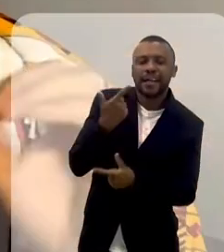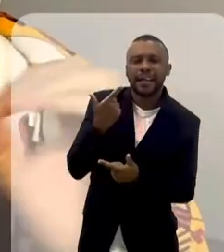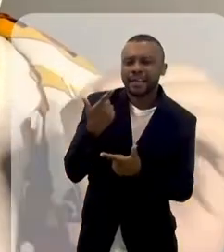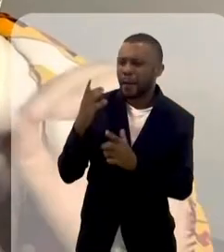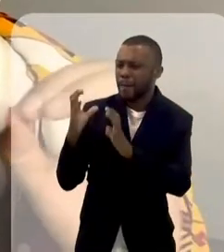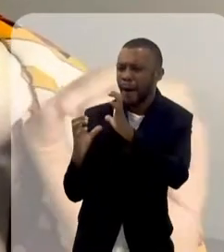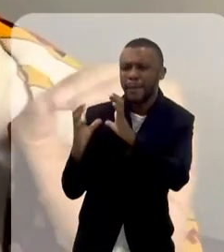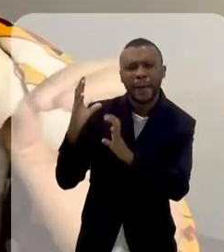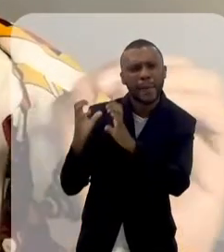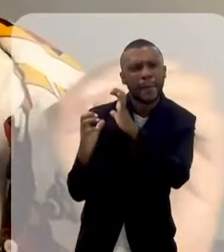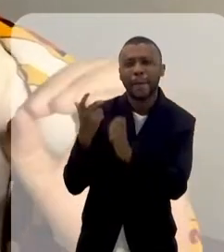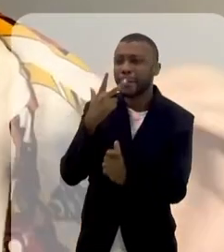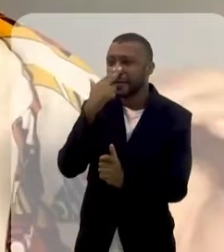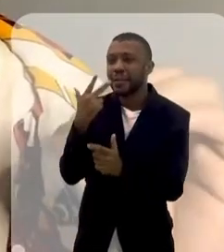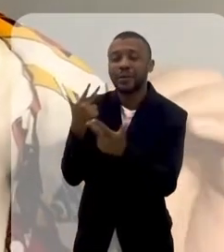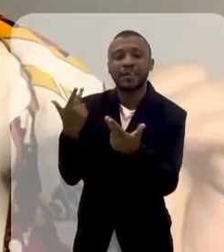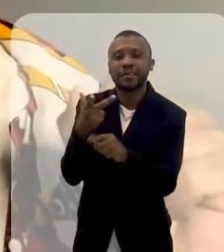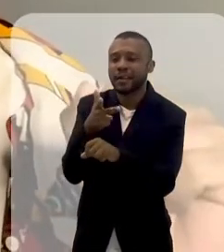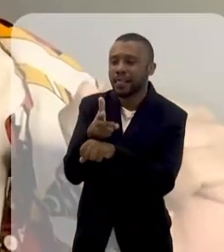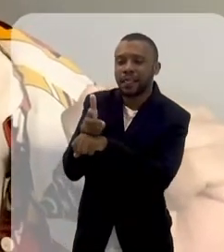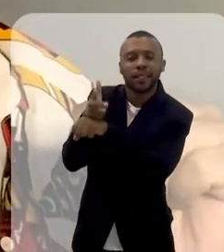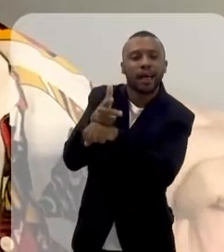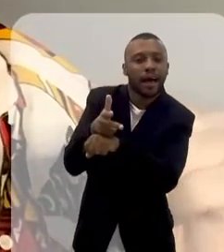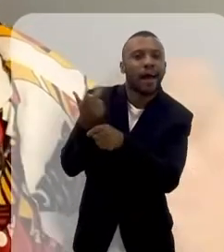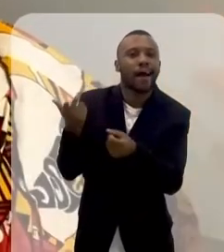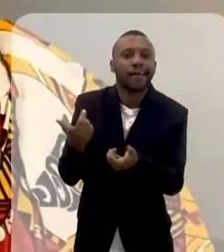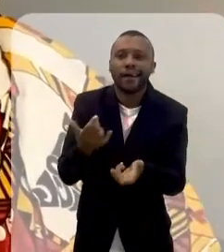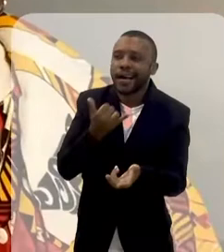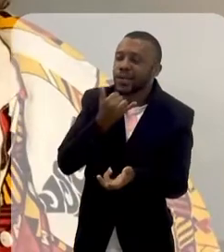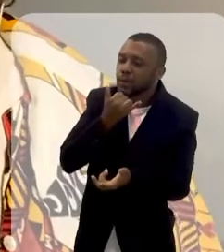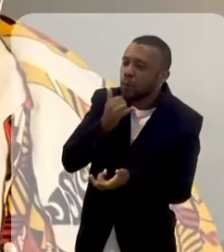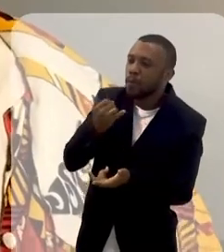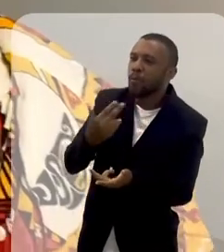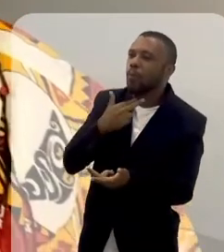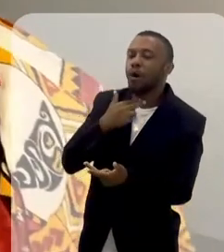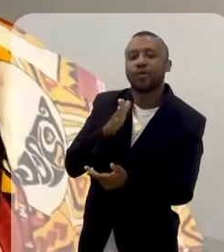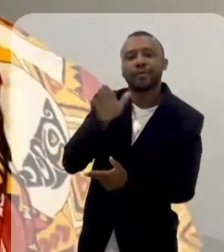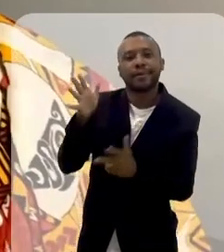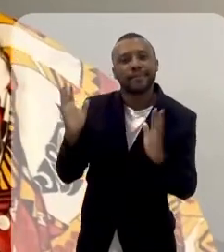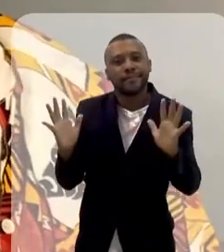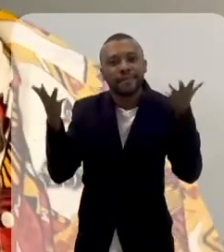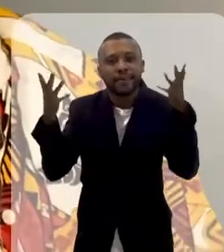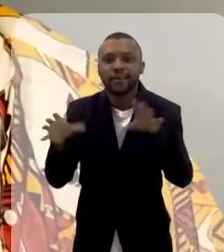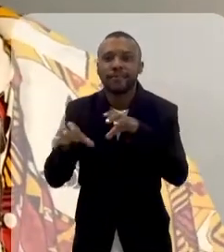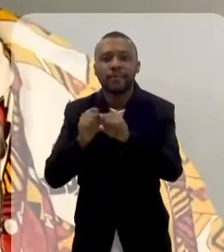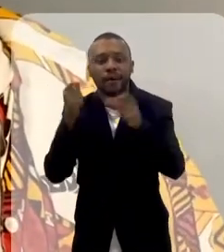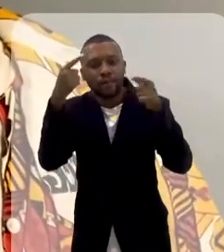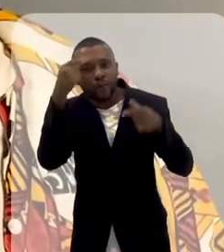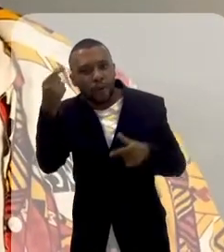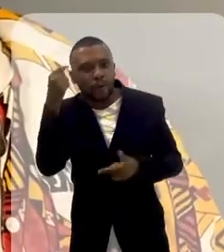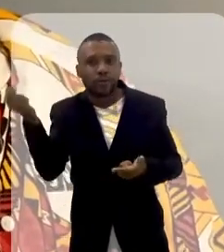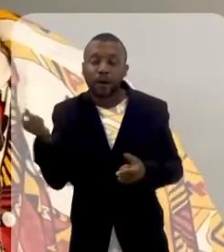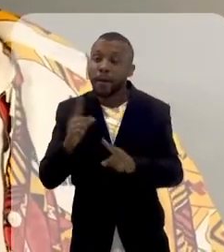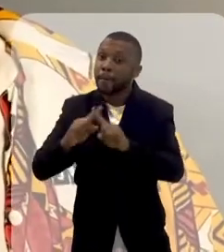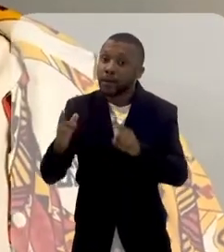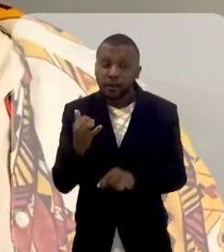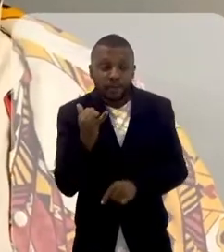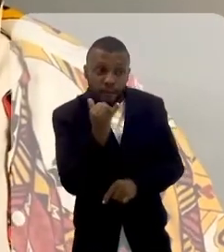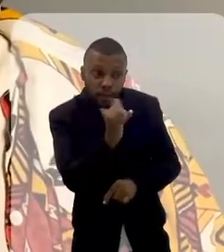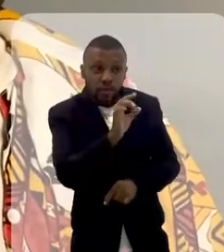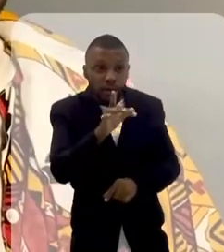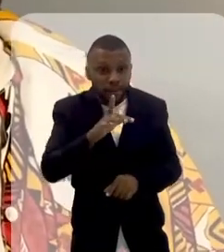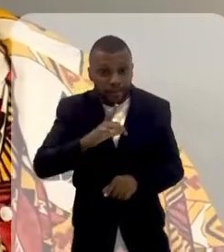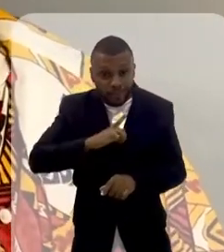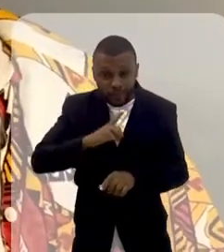briguinhas engraçadas dele que parece coisa de série, assim, que meu pai falou, ah, eu não vou poder ir na sua formatura. Mas eu falei para